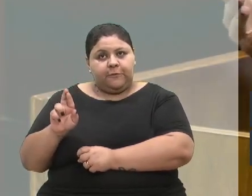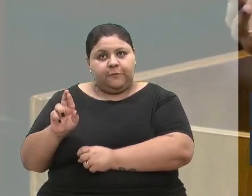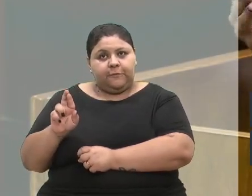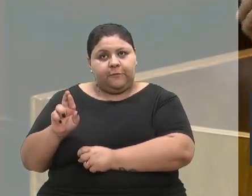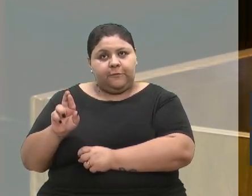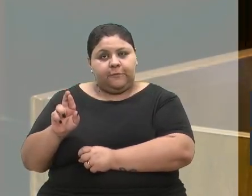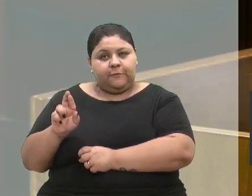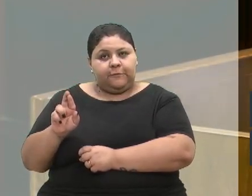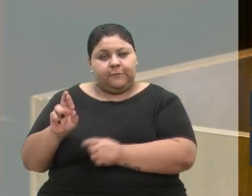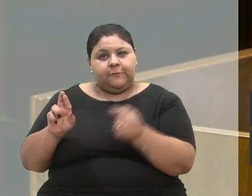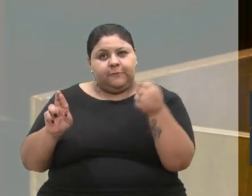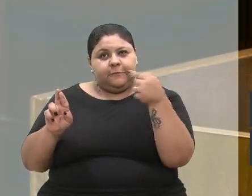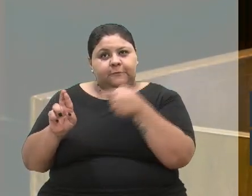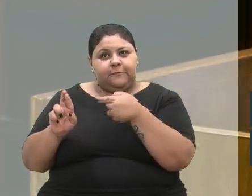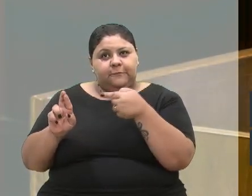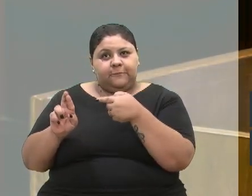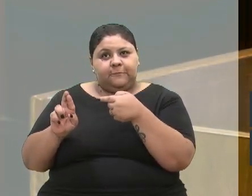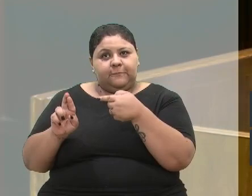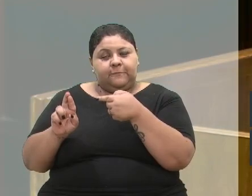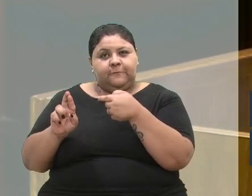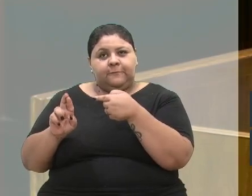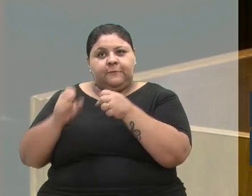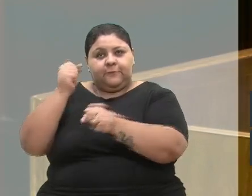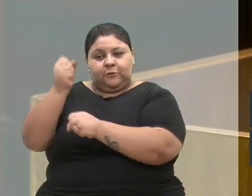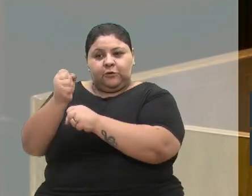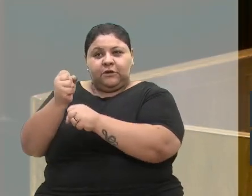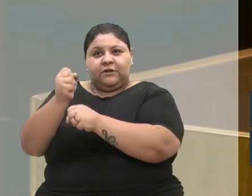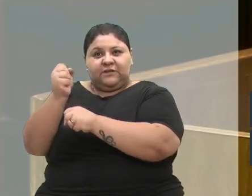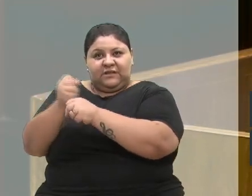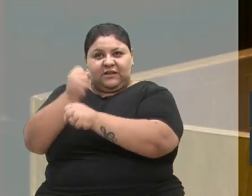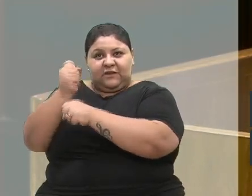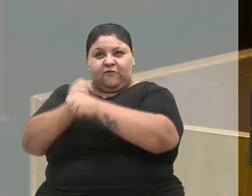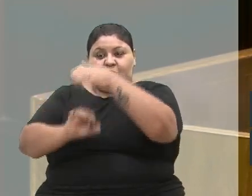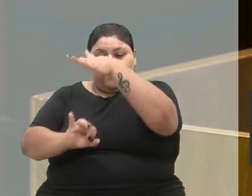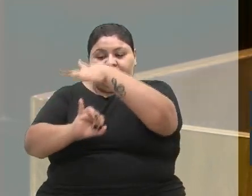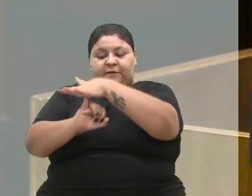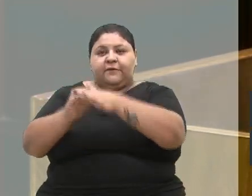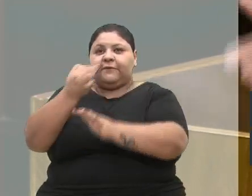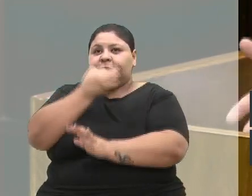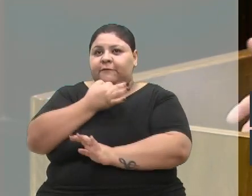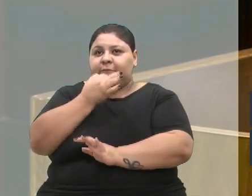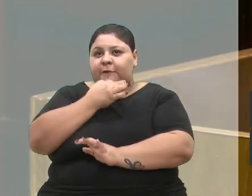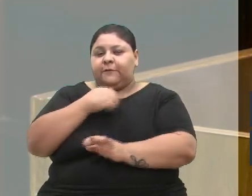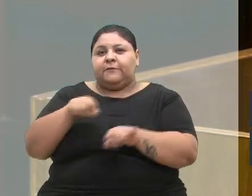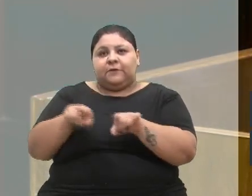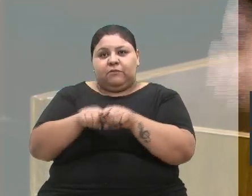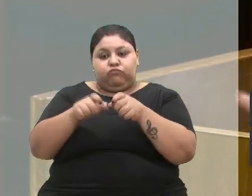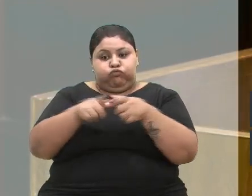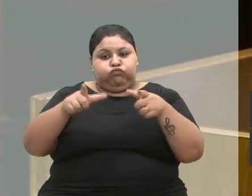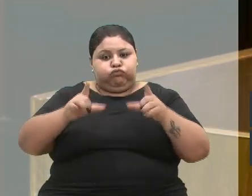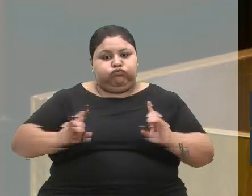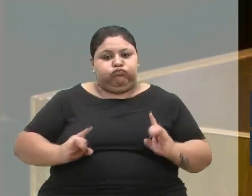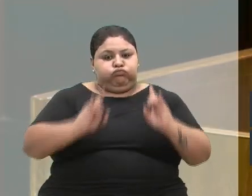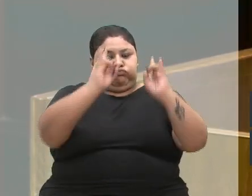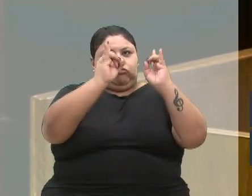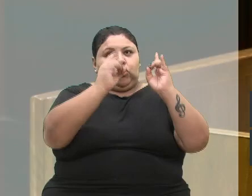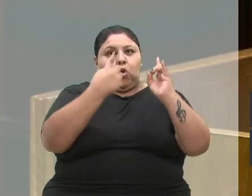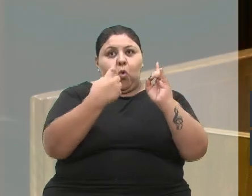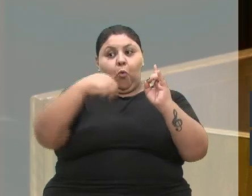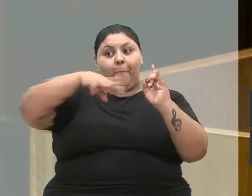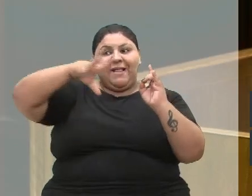tem investimento na reforma do Instituto Federal de Caxias do Sul, também tem uma ampliação de prédio, 1,5 milhão para o Instituto